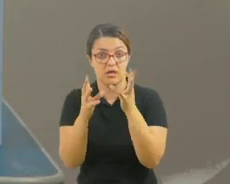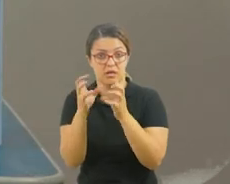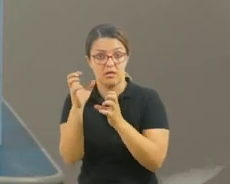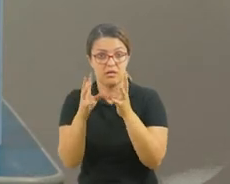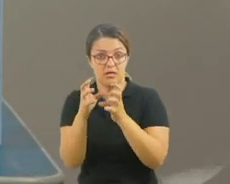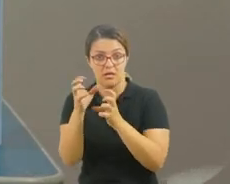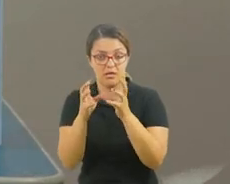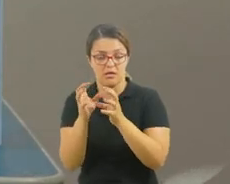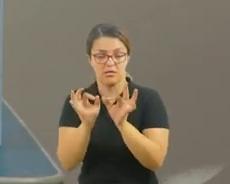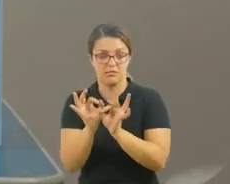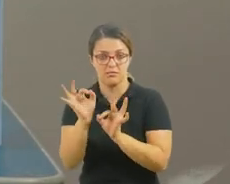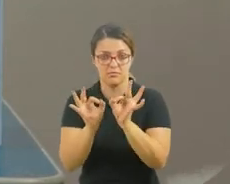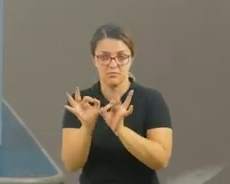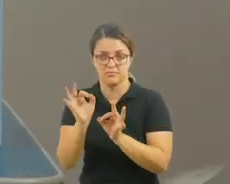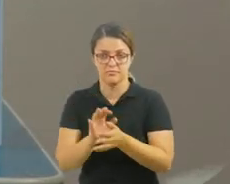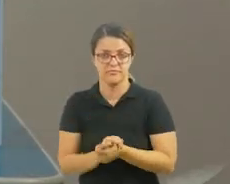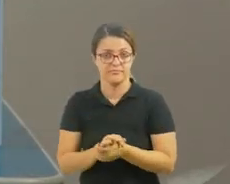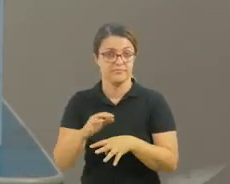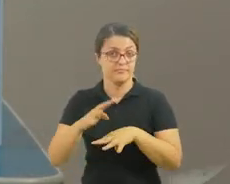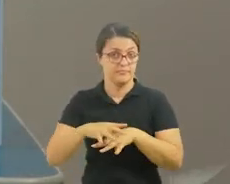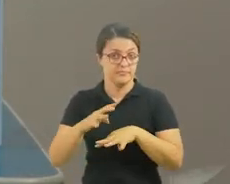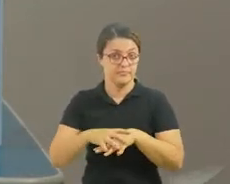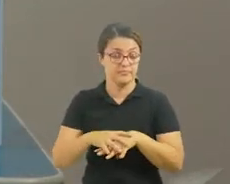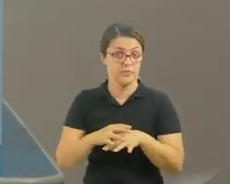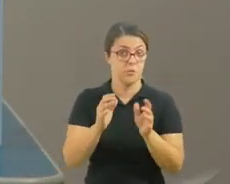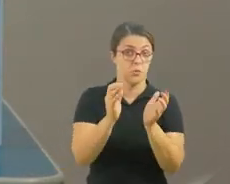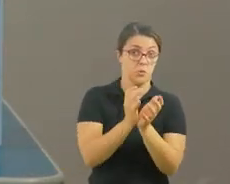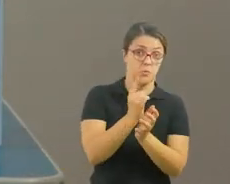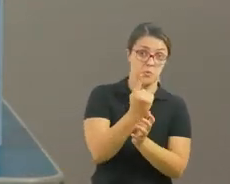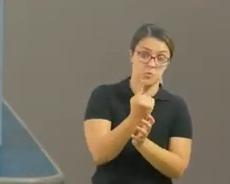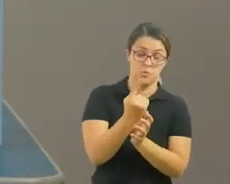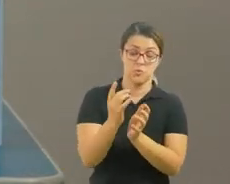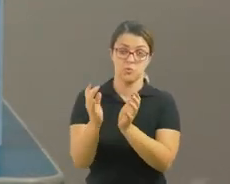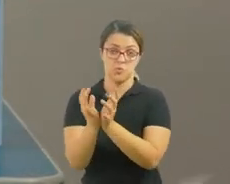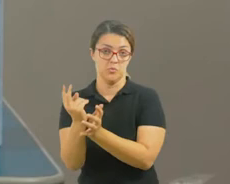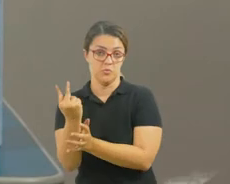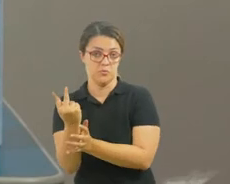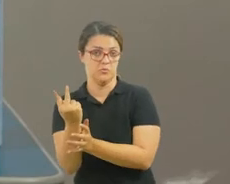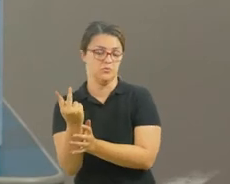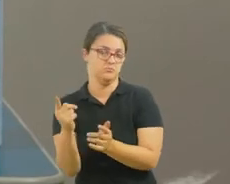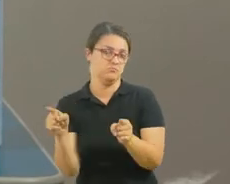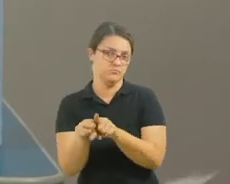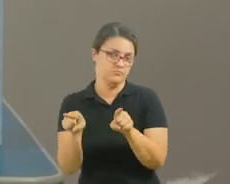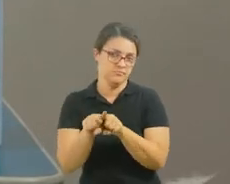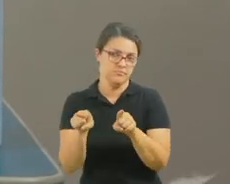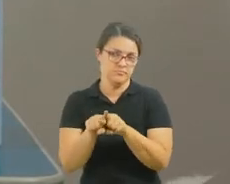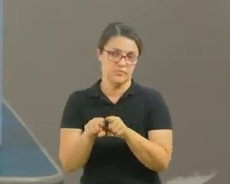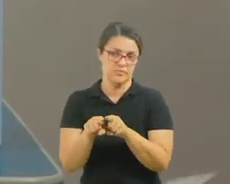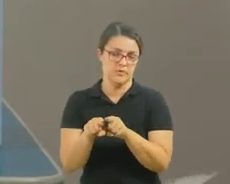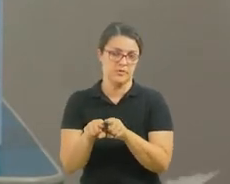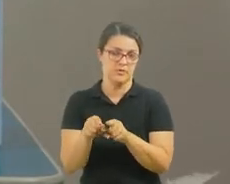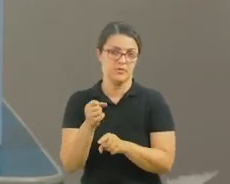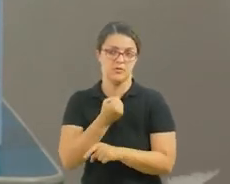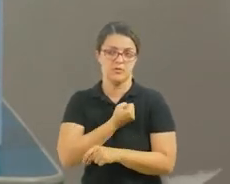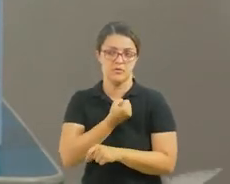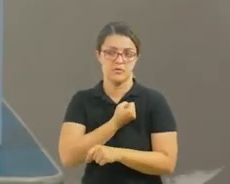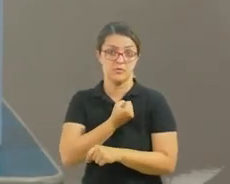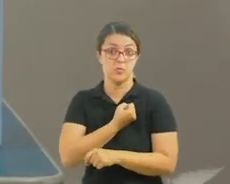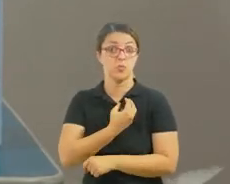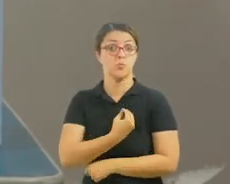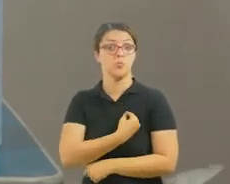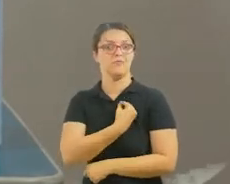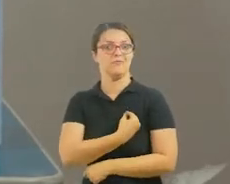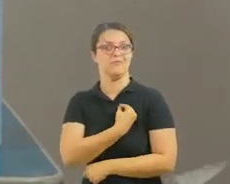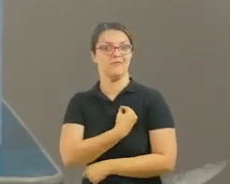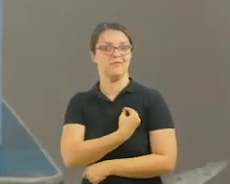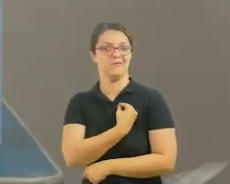Em matemática, nós, tanto para o termo 1 como para o termo 2, nós vamos trabalhar com os